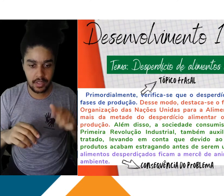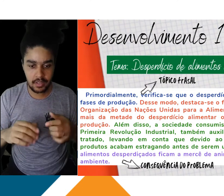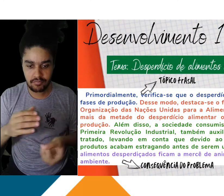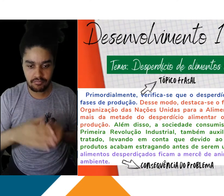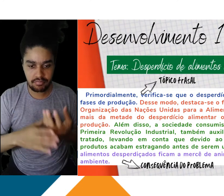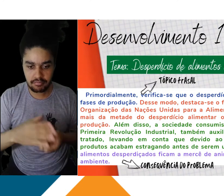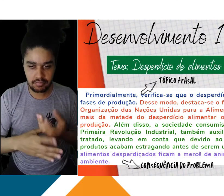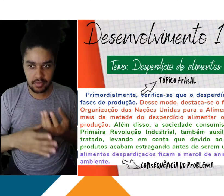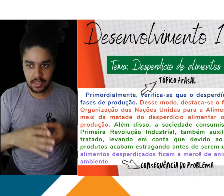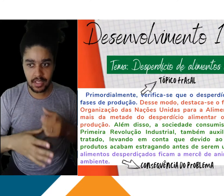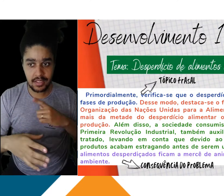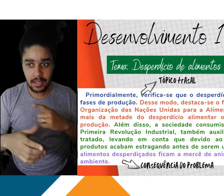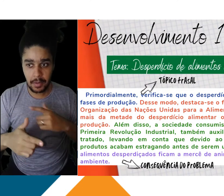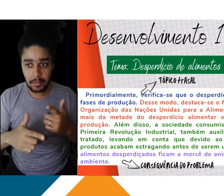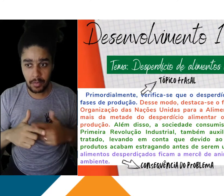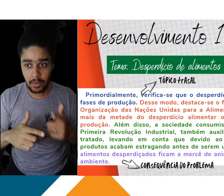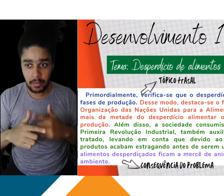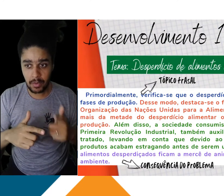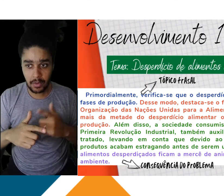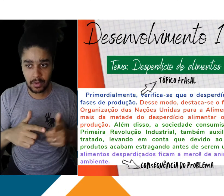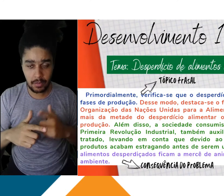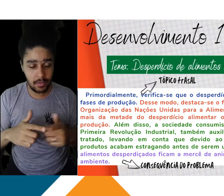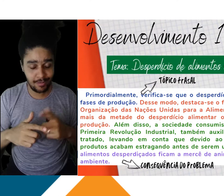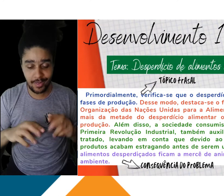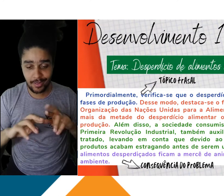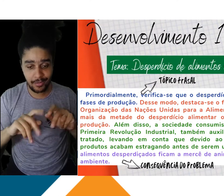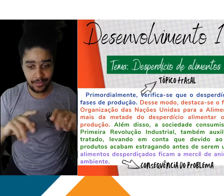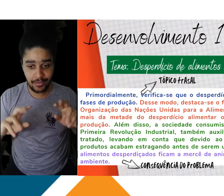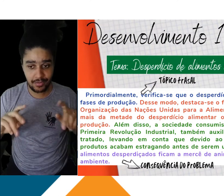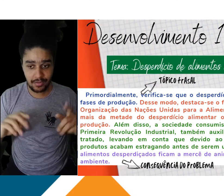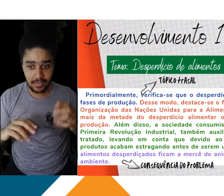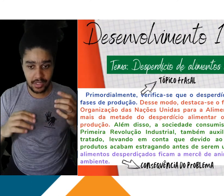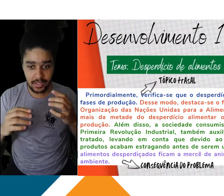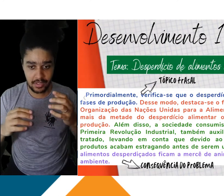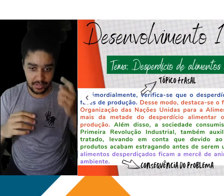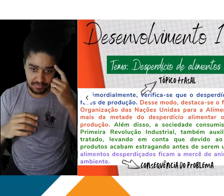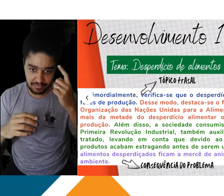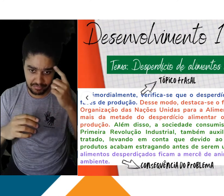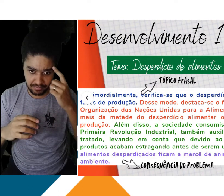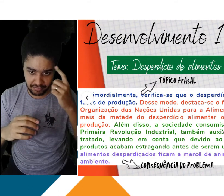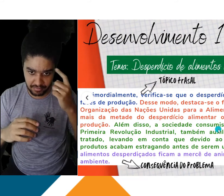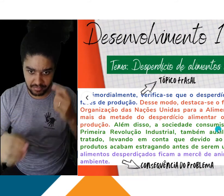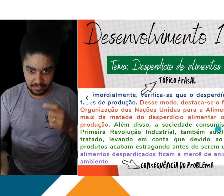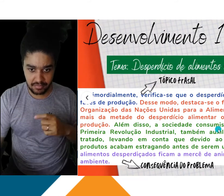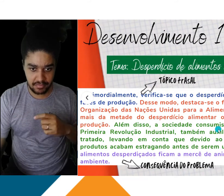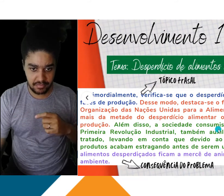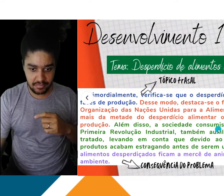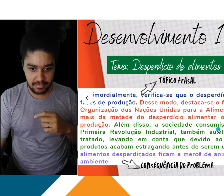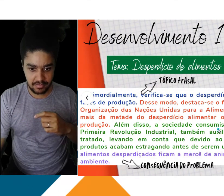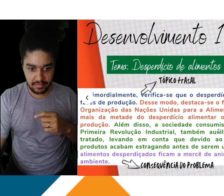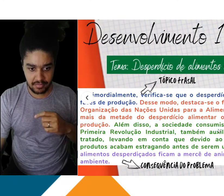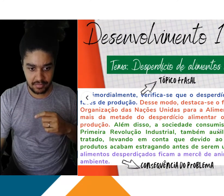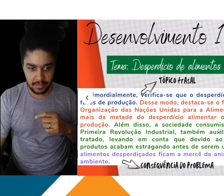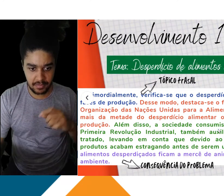produção. Então, o que a gente percebe aqui? Que a gente tem um problema chamado de empilhamento de ideias. Tanto é que, se vocês lerem com atenção cada um